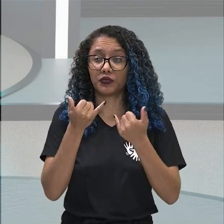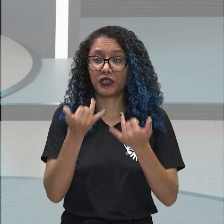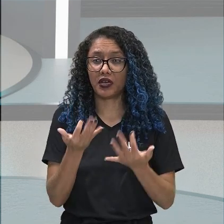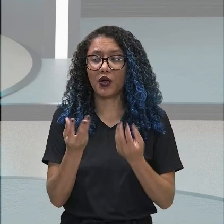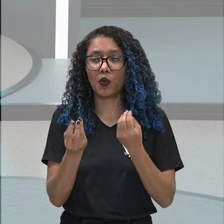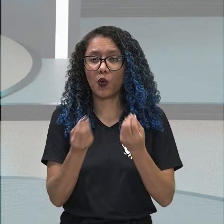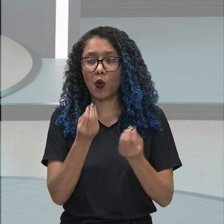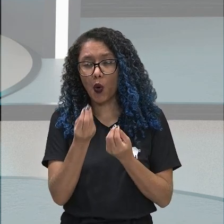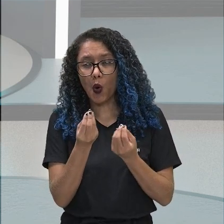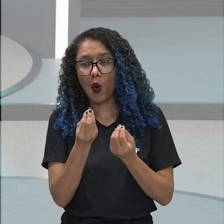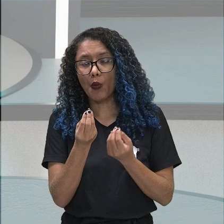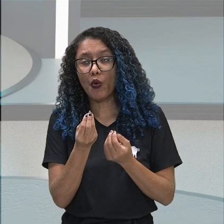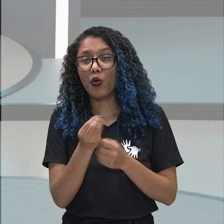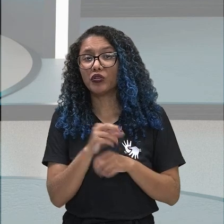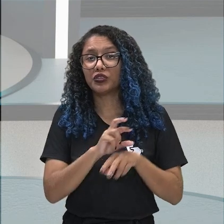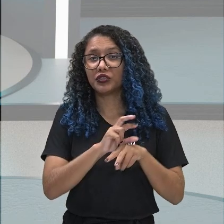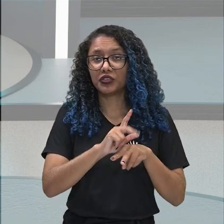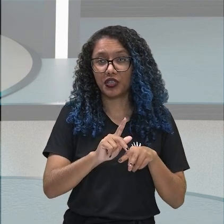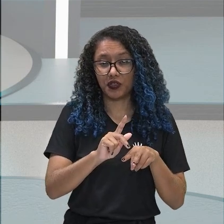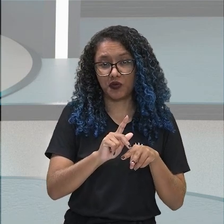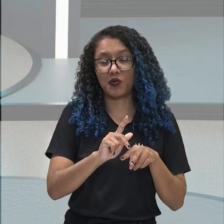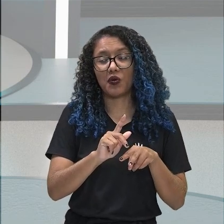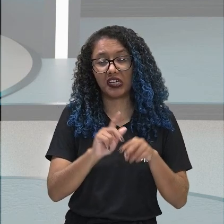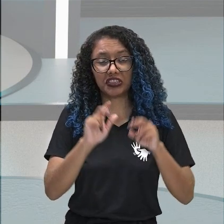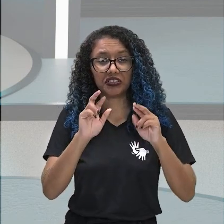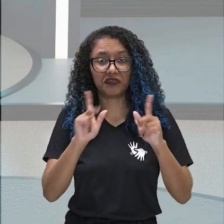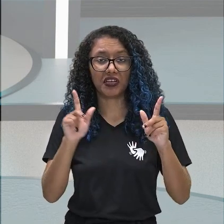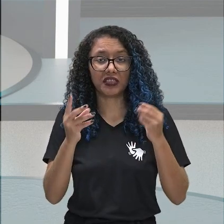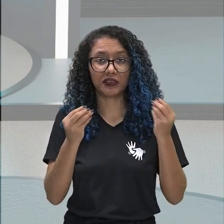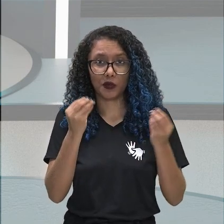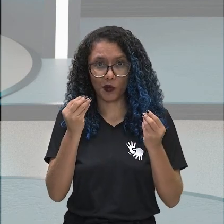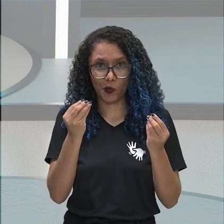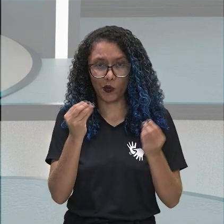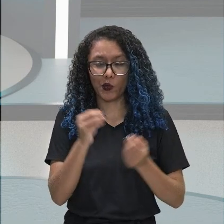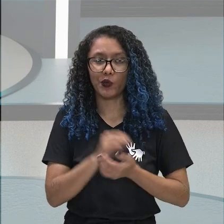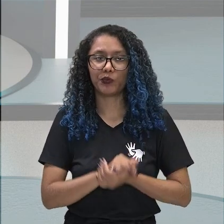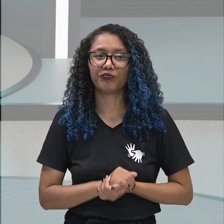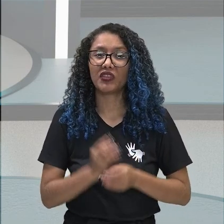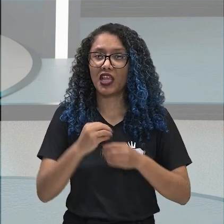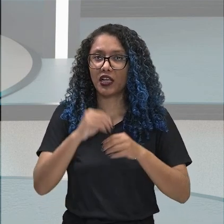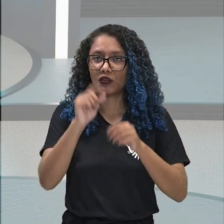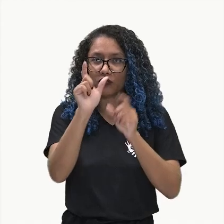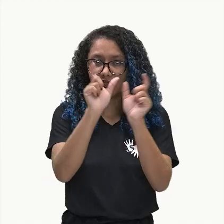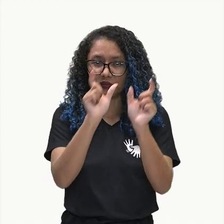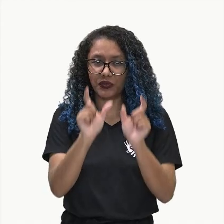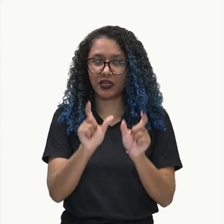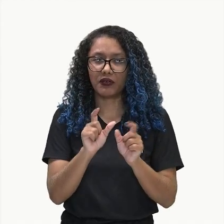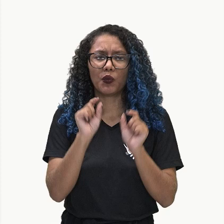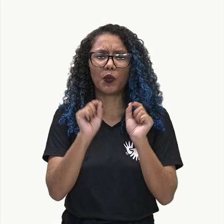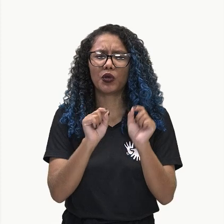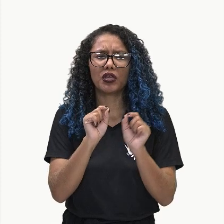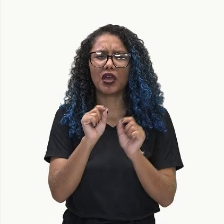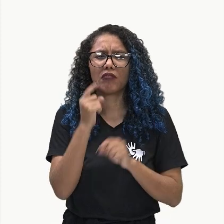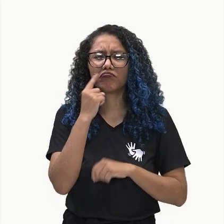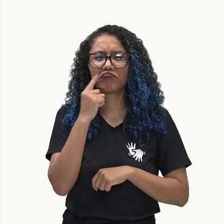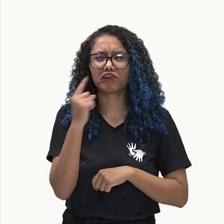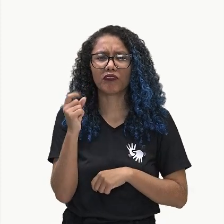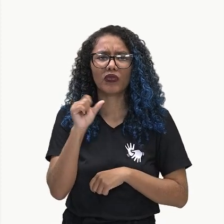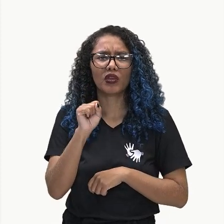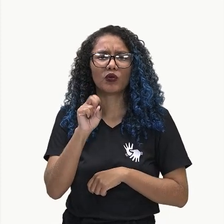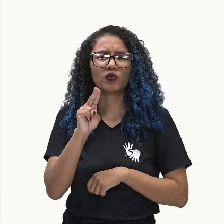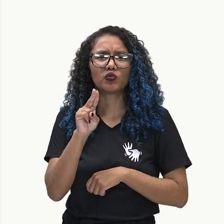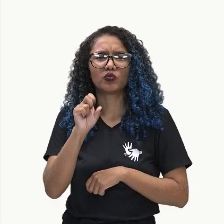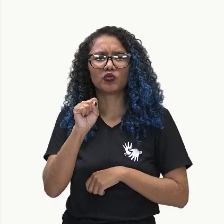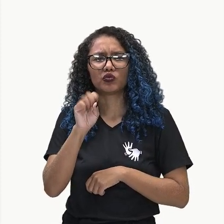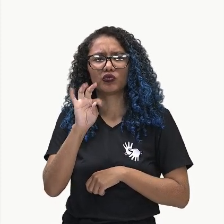gênero nessas palavrinhas que nós acabamos de ler. Então, começando, o que é um substantivo? Então, de uma